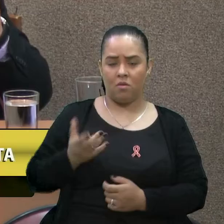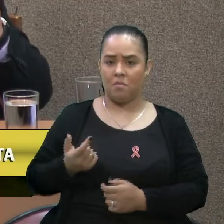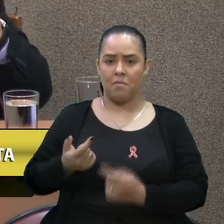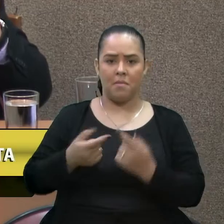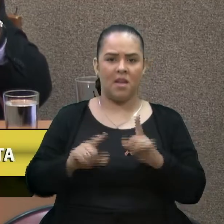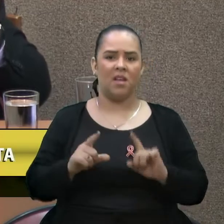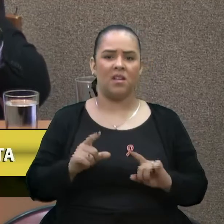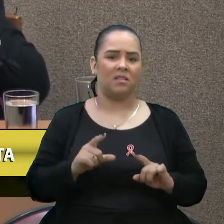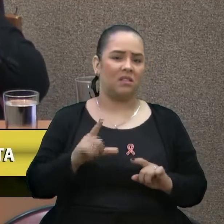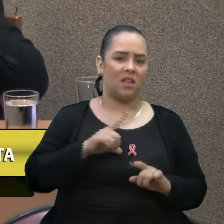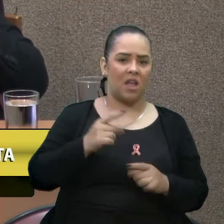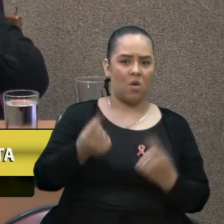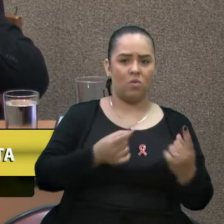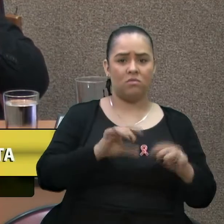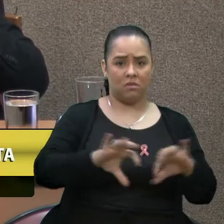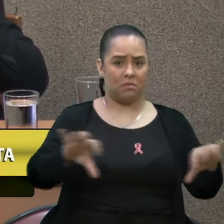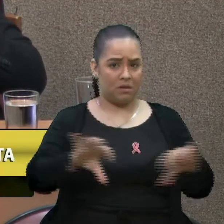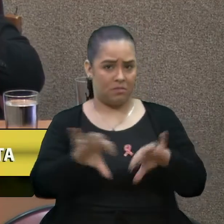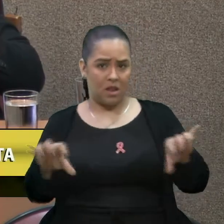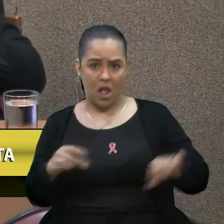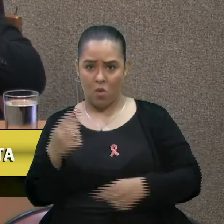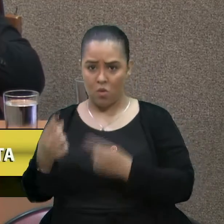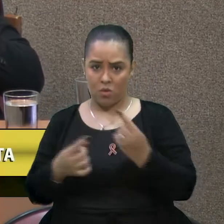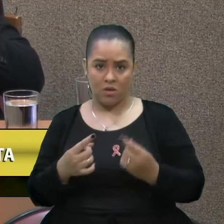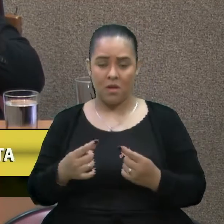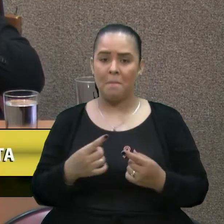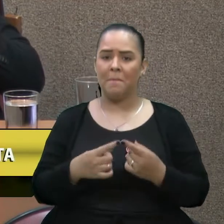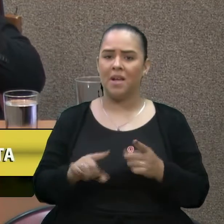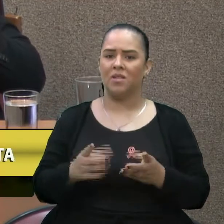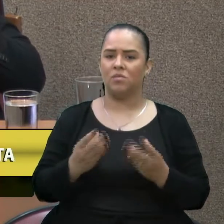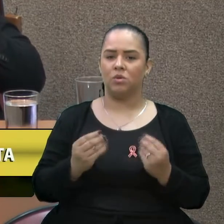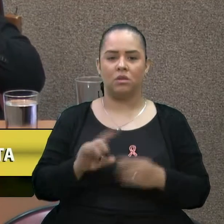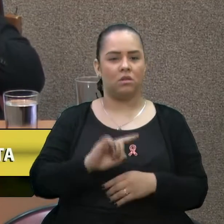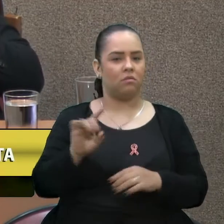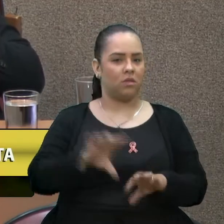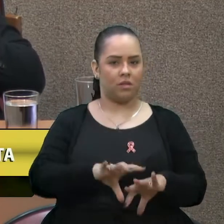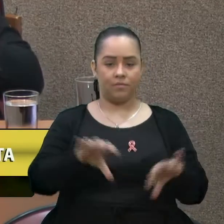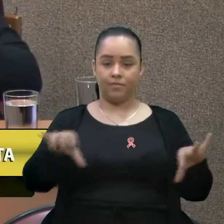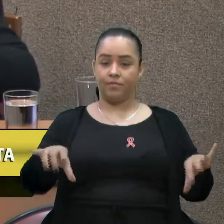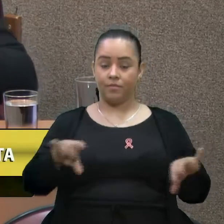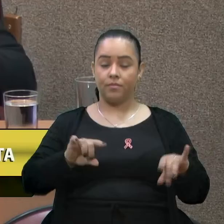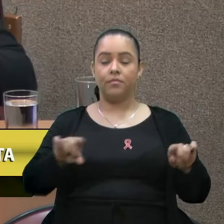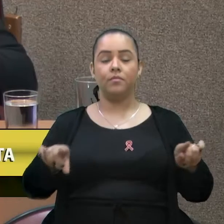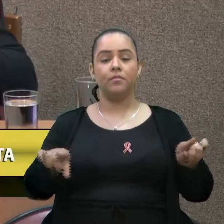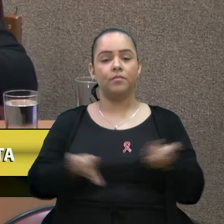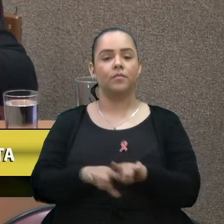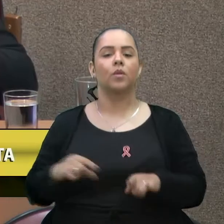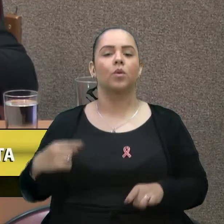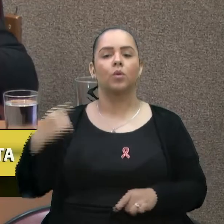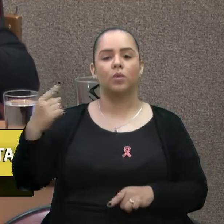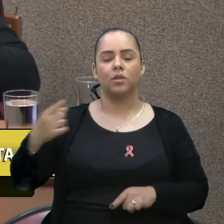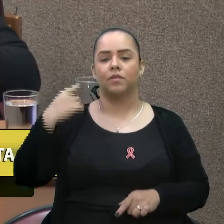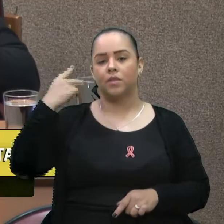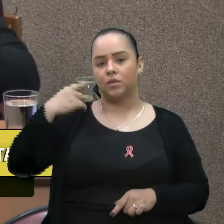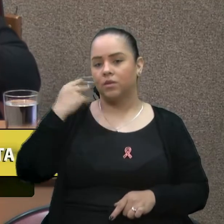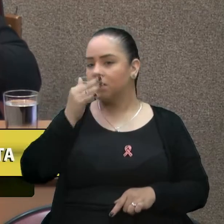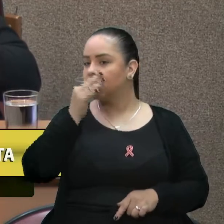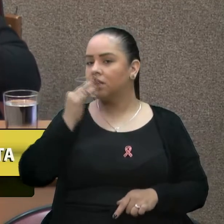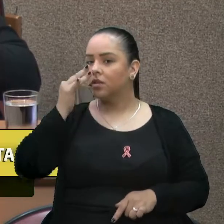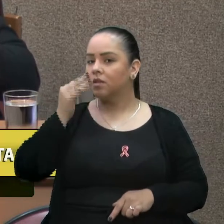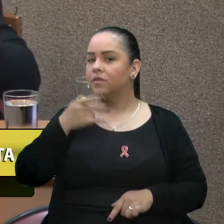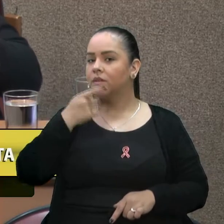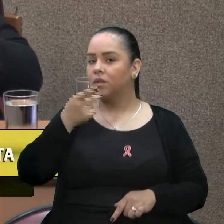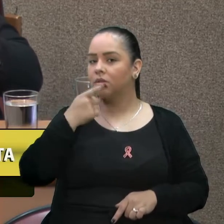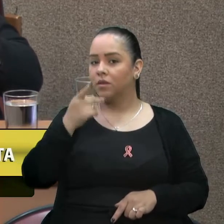é 0,5%. Porque a maioria não separa. Outra coisa que a vereadora Tati colocou, realmente,